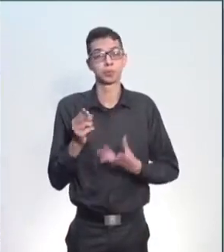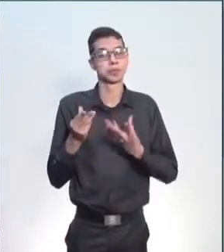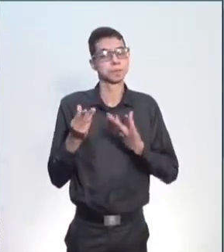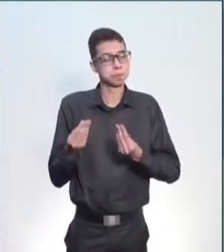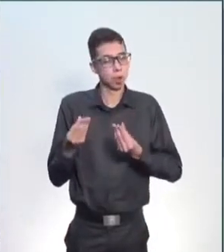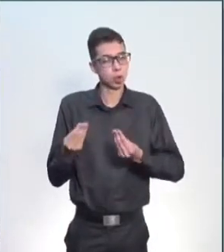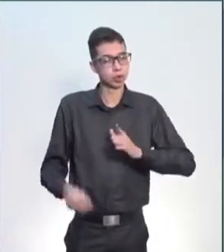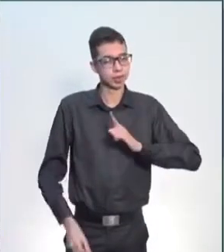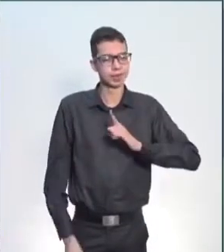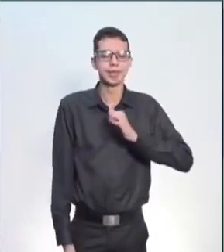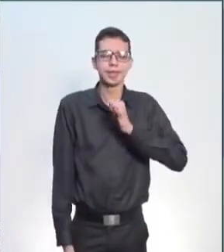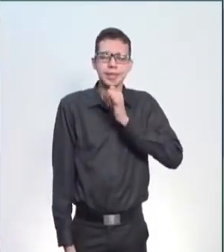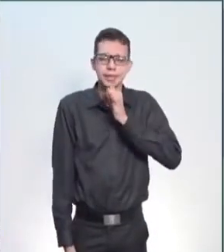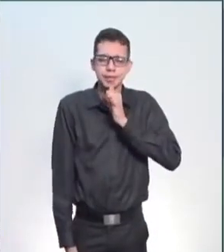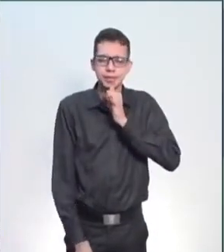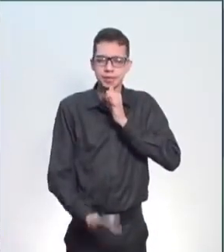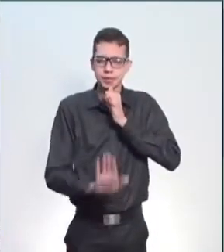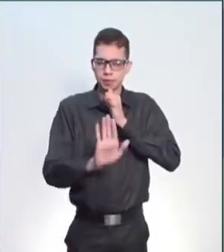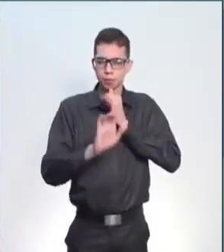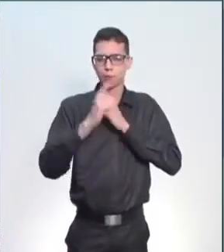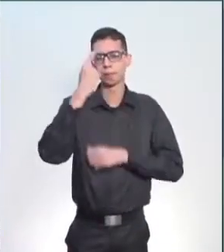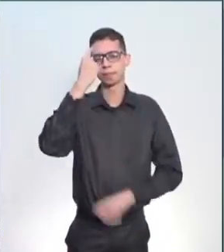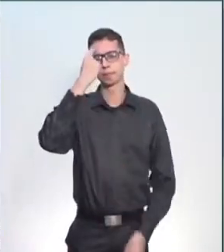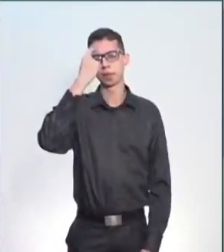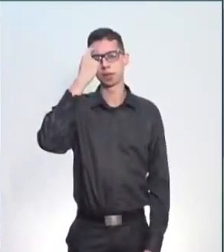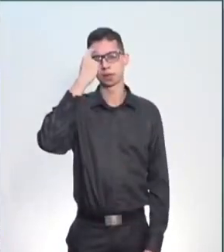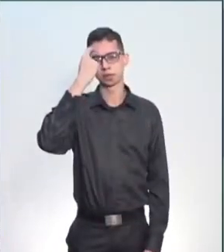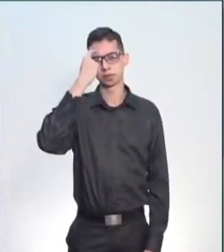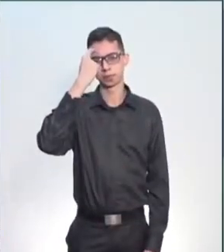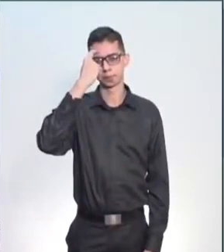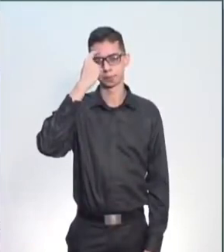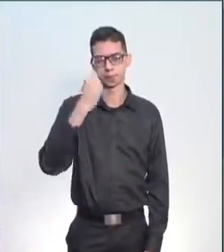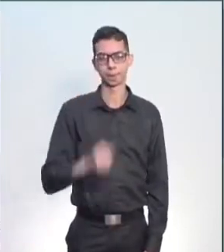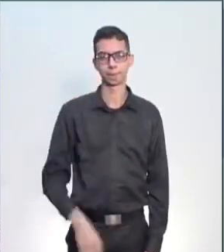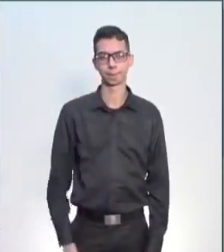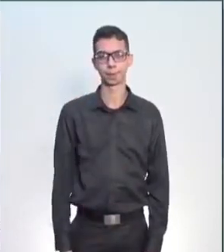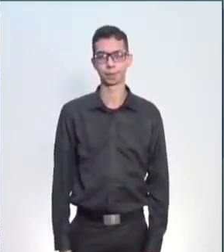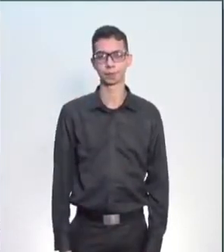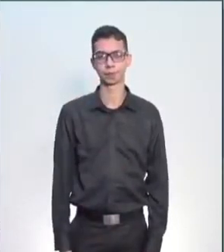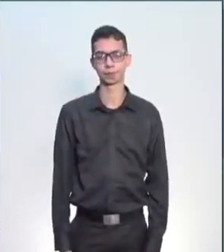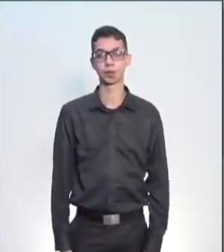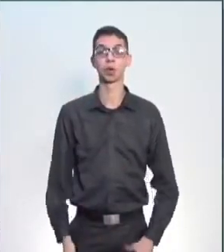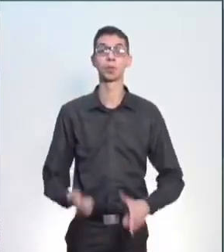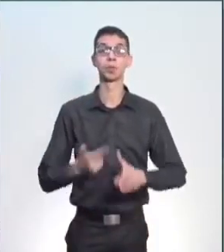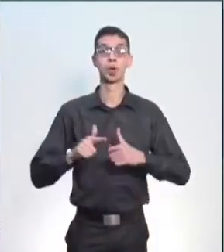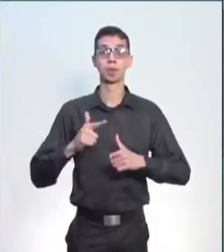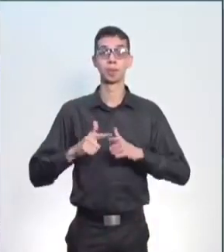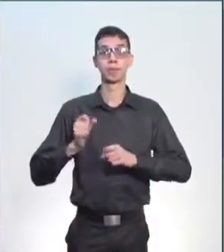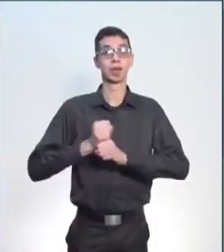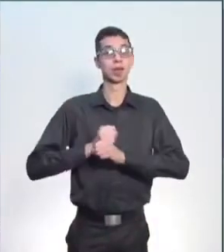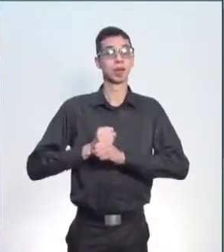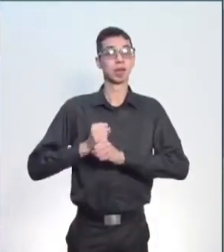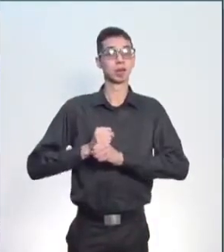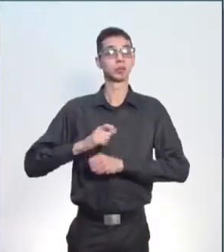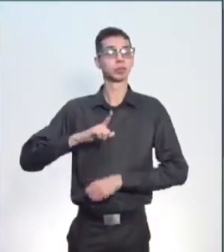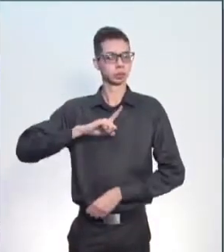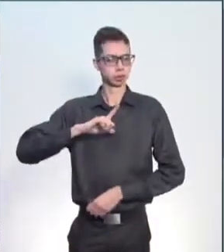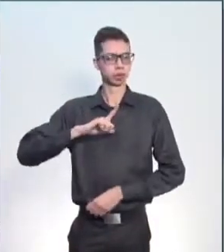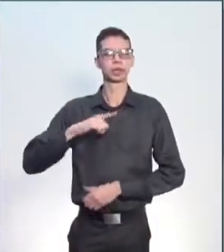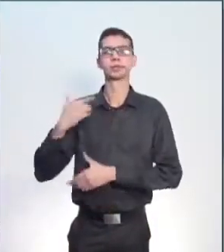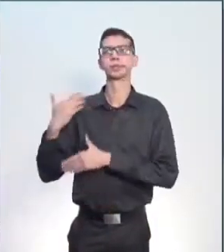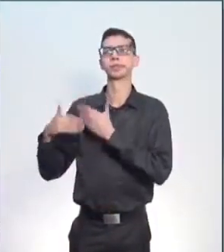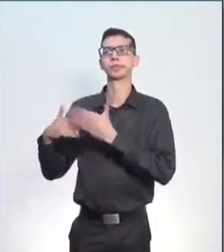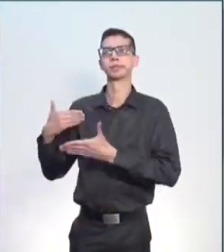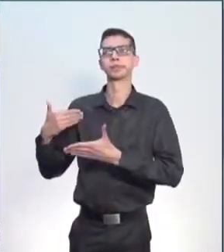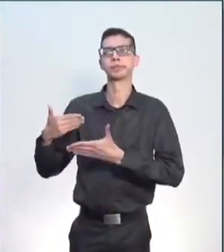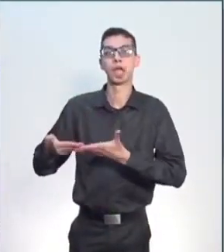pouco? Vamos pensar num problema que a gente teve durante muitos anos, e não significa que não vai ter neste